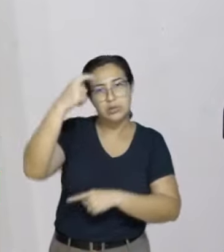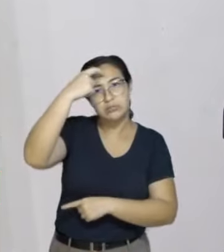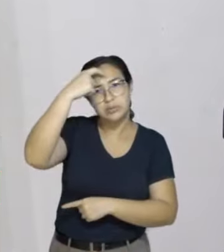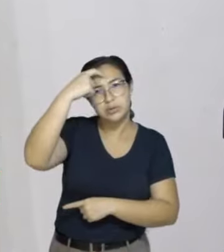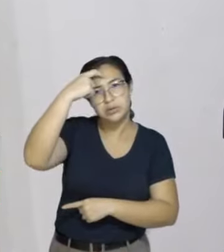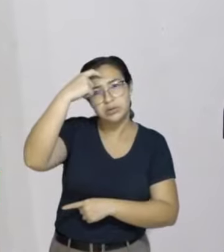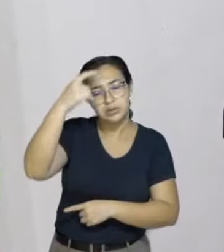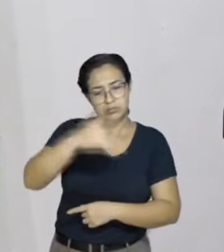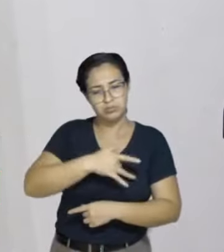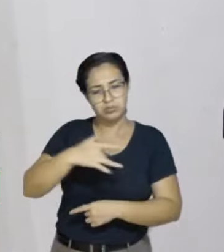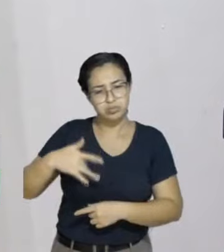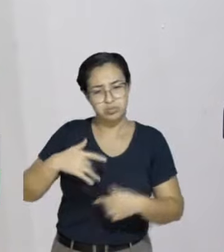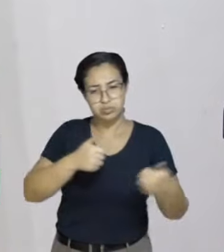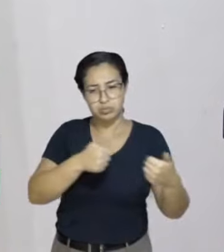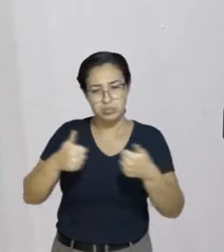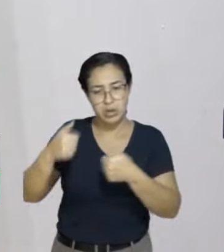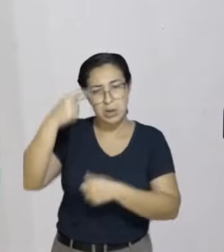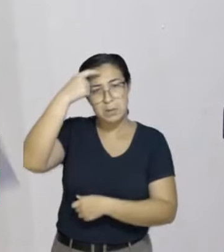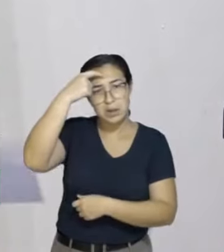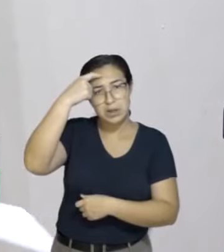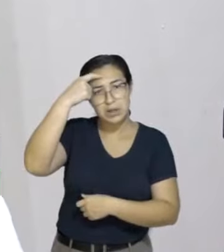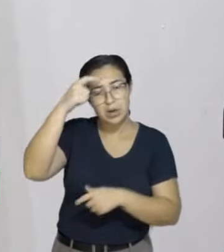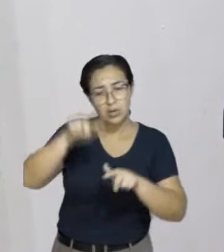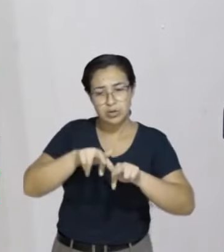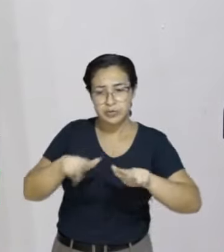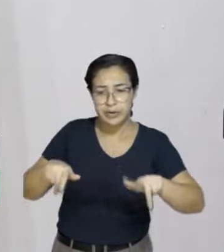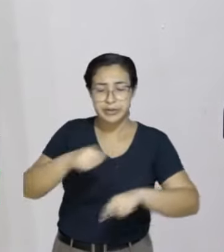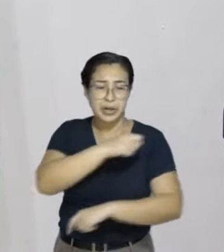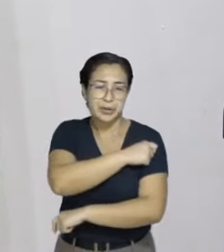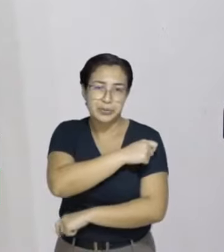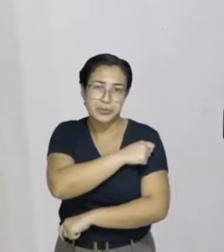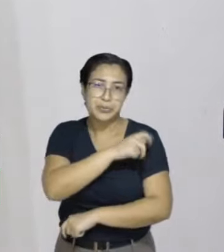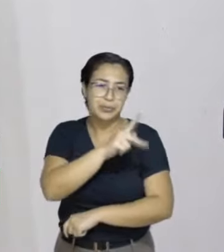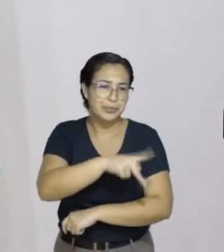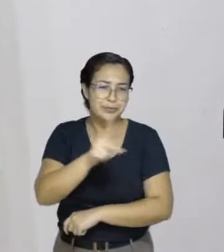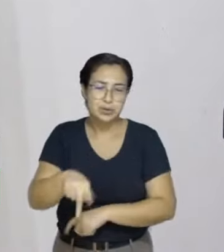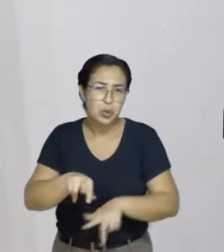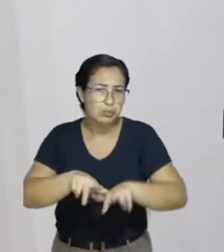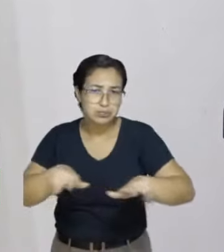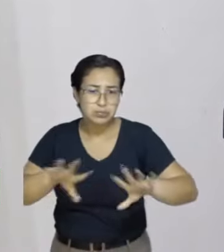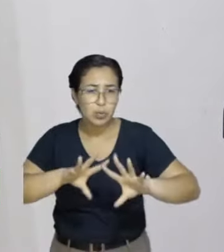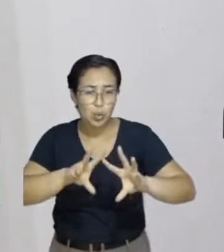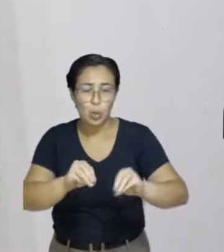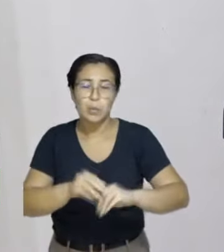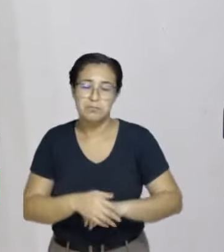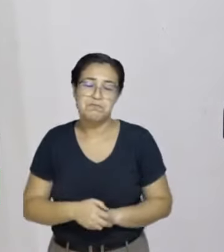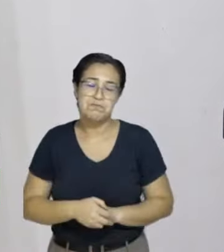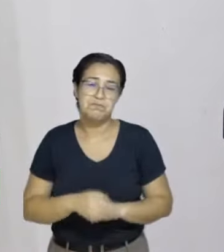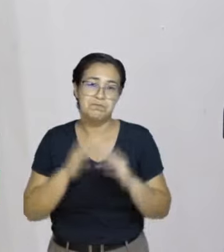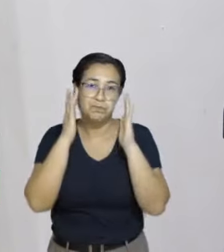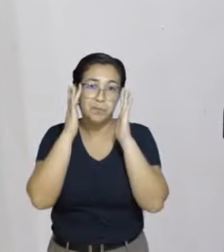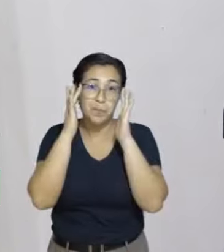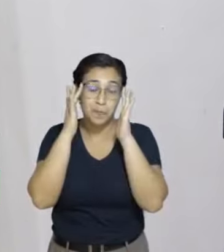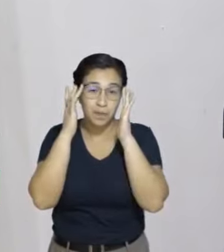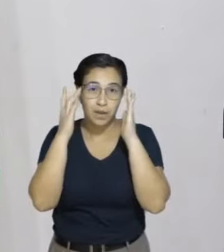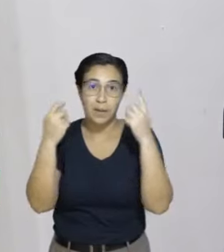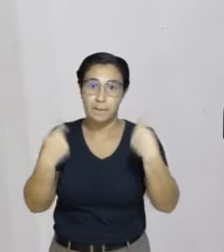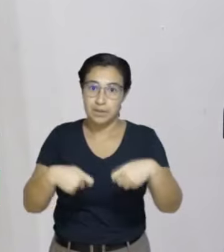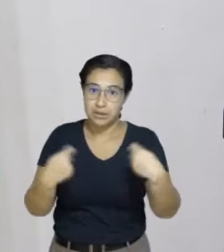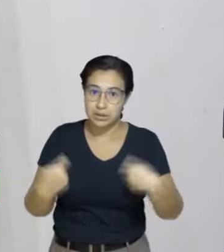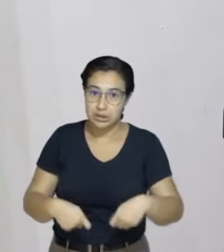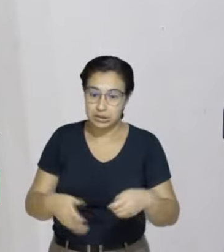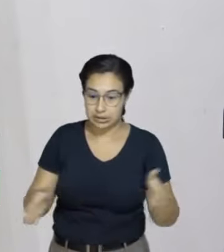docentes e demais profissionais do âmbito escolar. Nesse caso, refiro-me a situações de crise como a